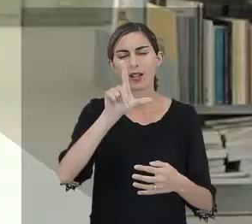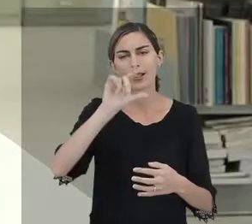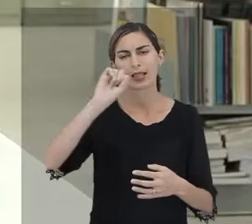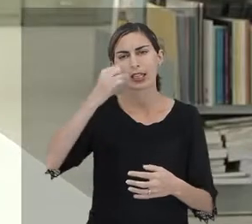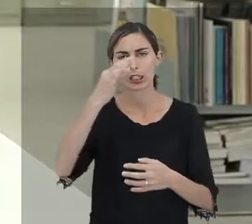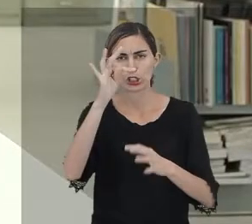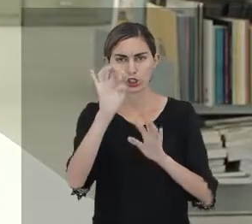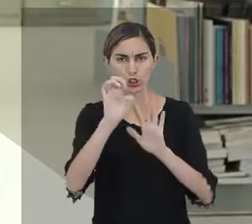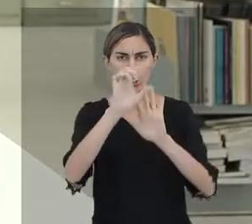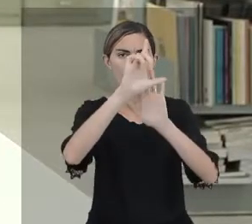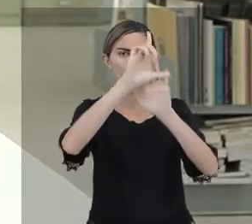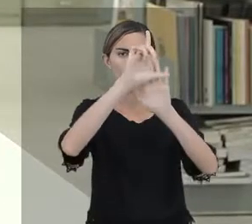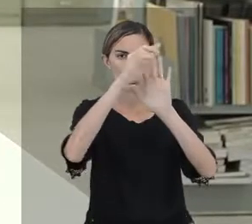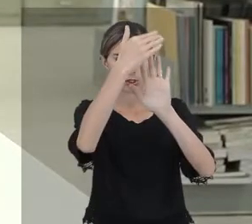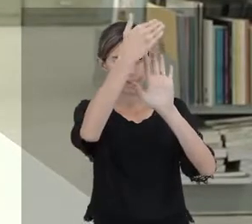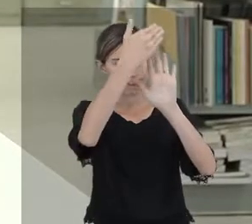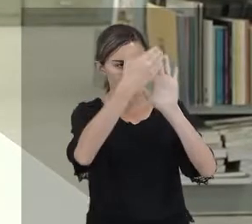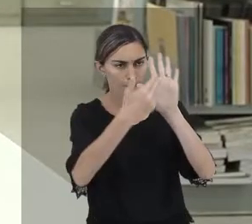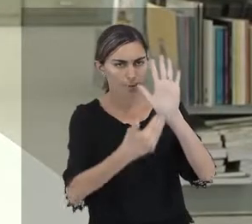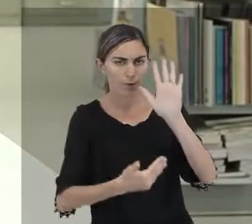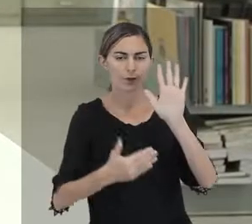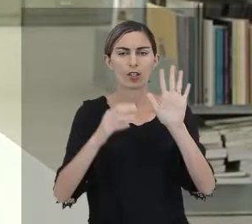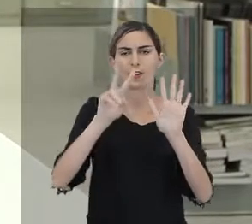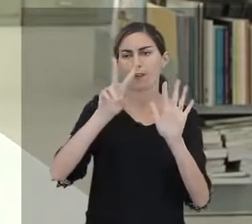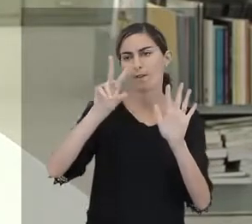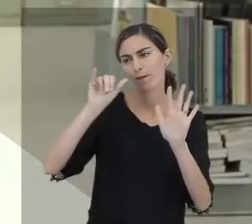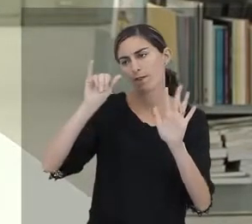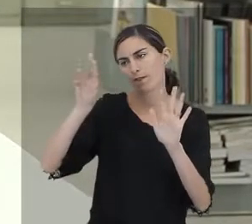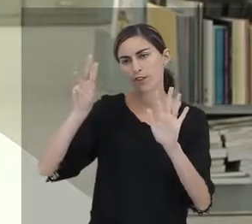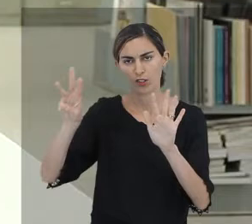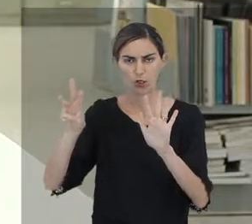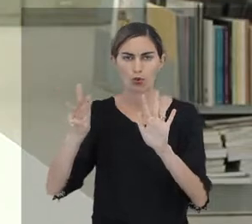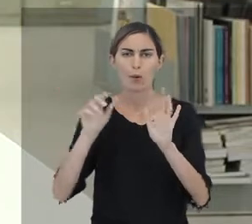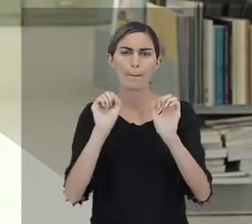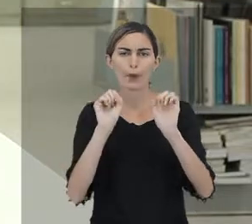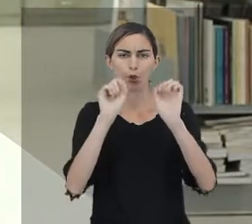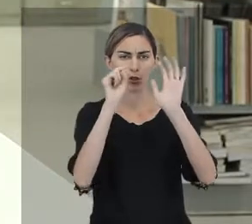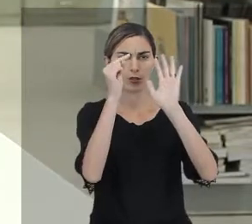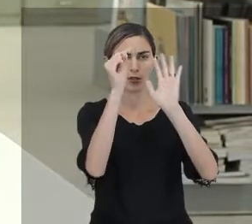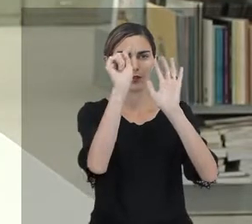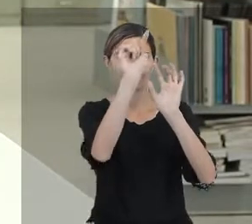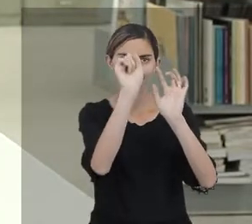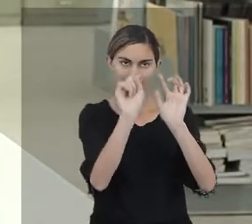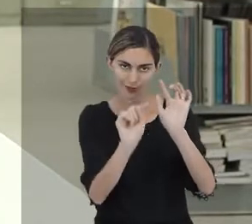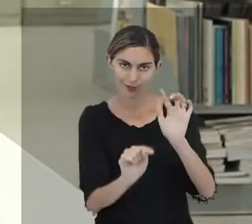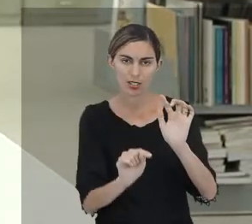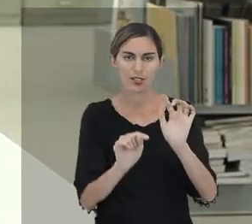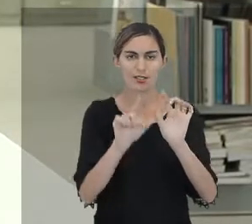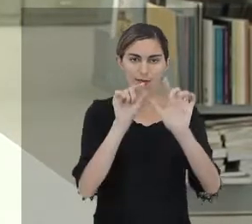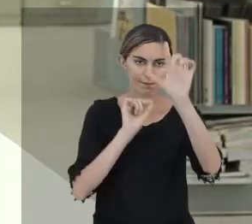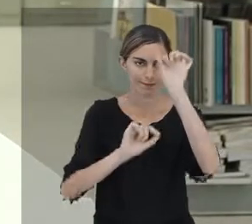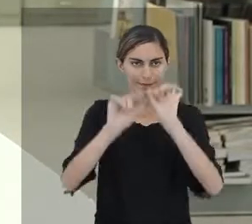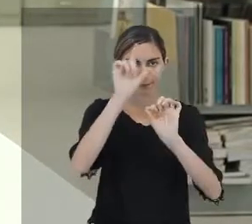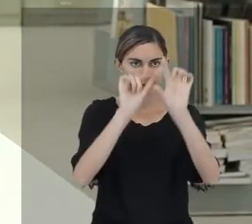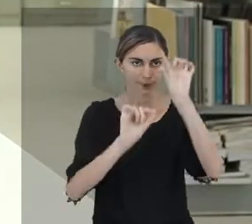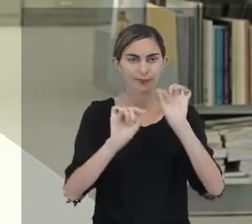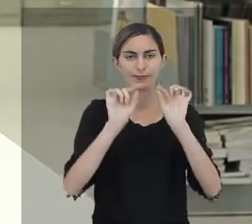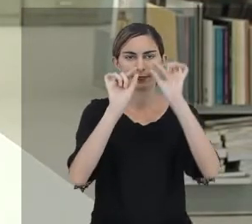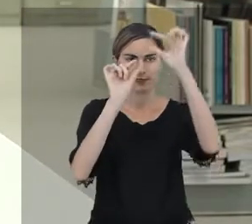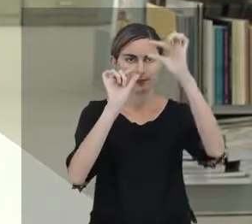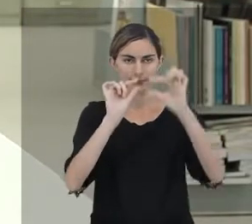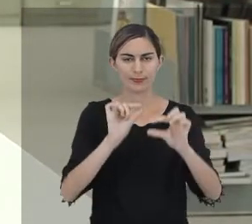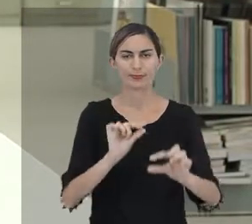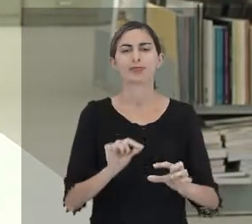mais é do que exibir uma lista de componentes que o usuário pode clicar em um determinado componente, fazer uma seleção,